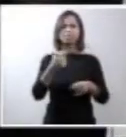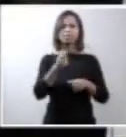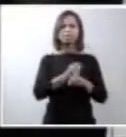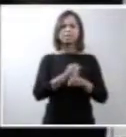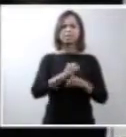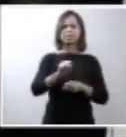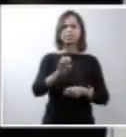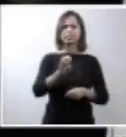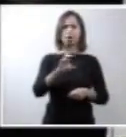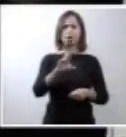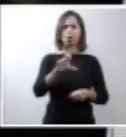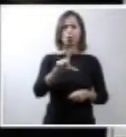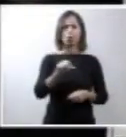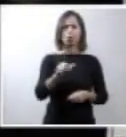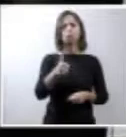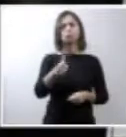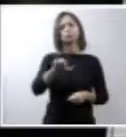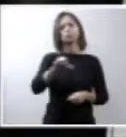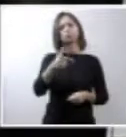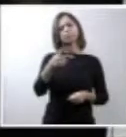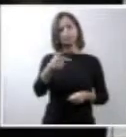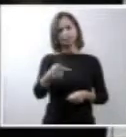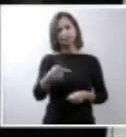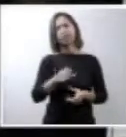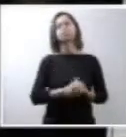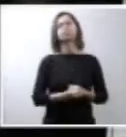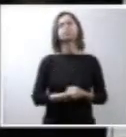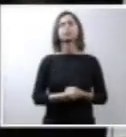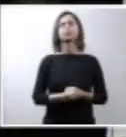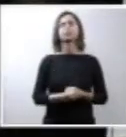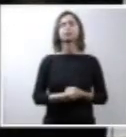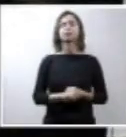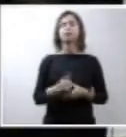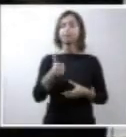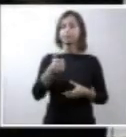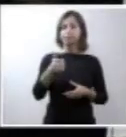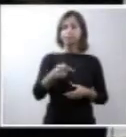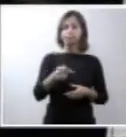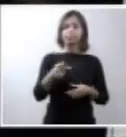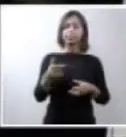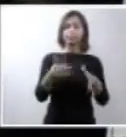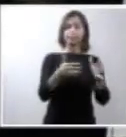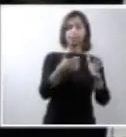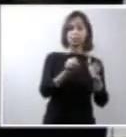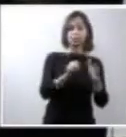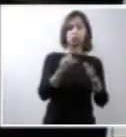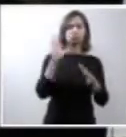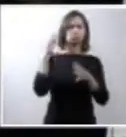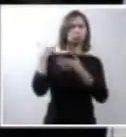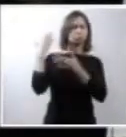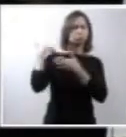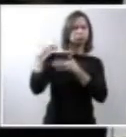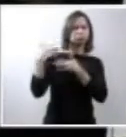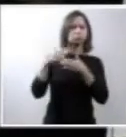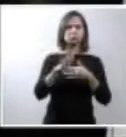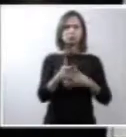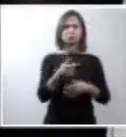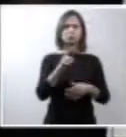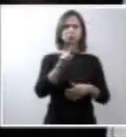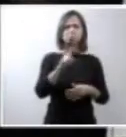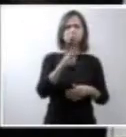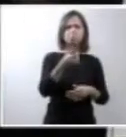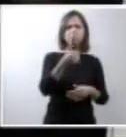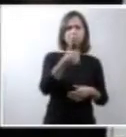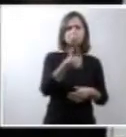um anatomista, Morgagni. O Morgagni, que vive entre fins de 1600